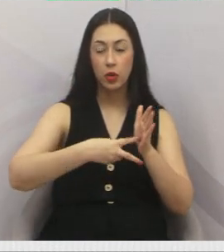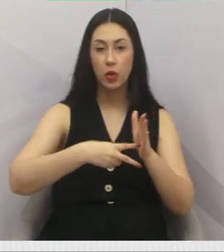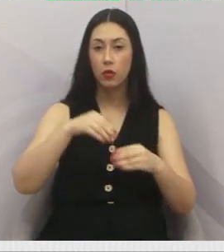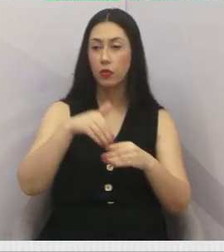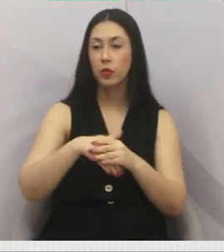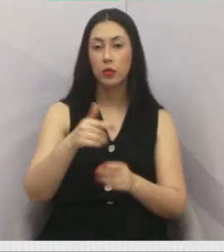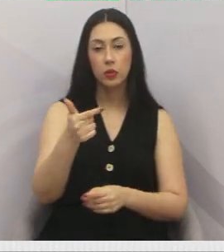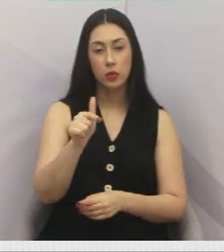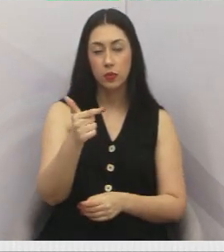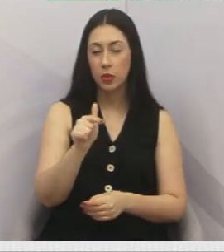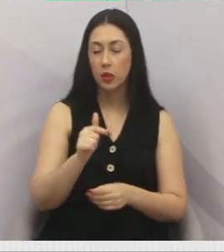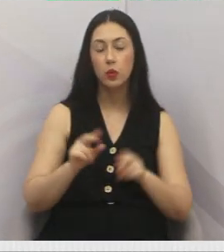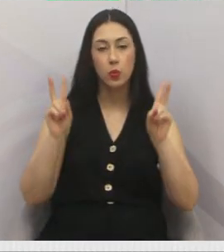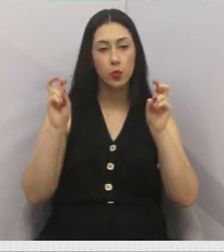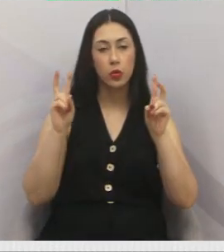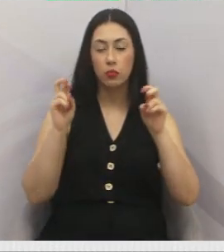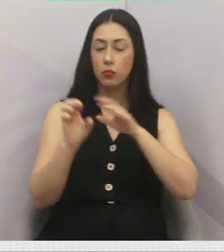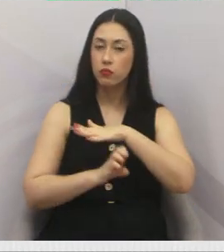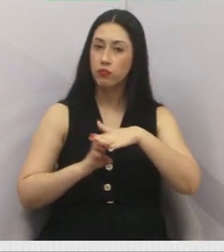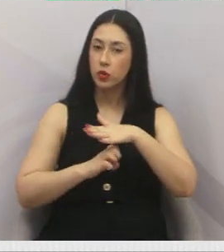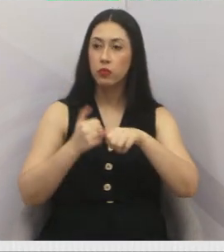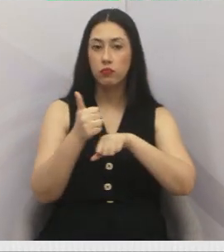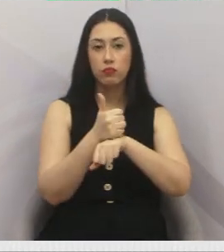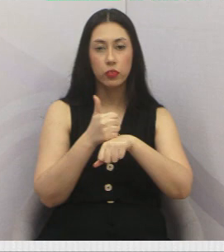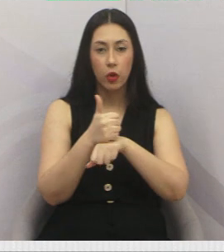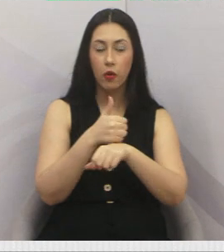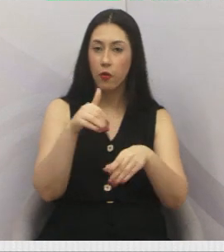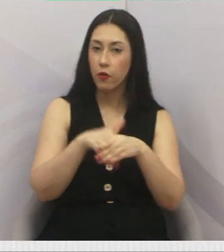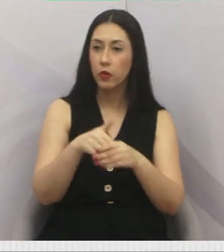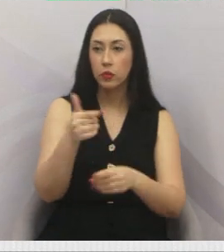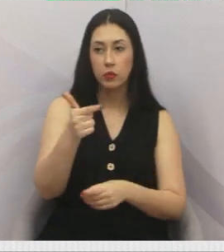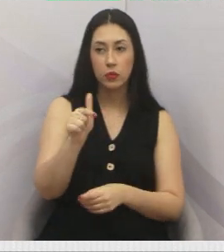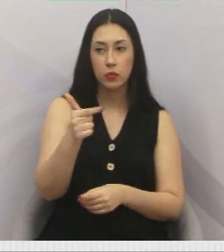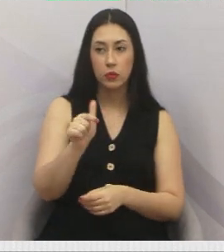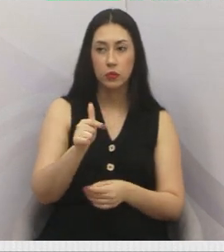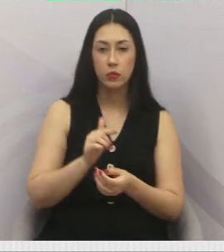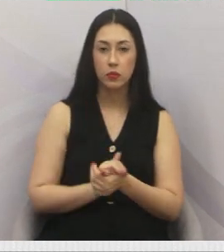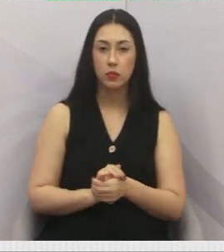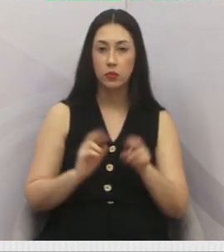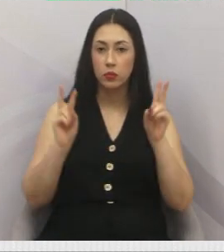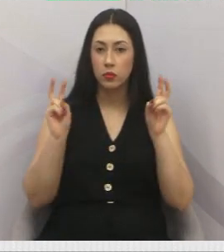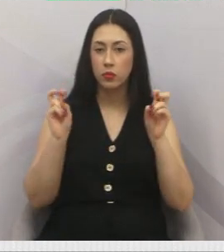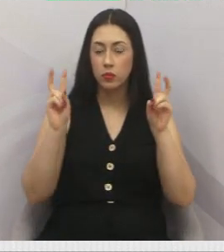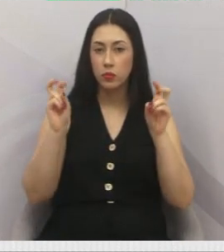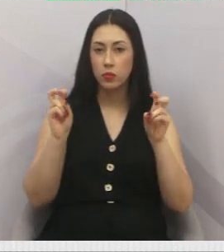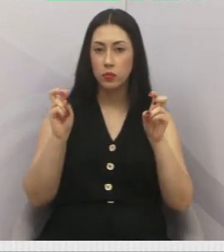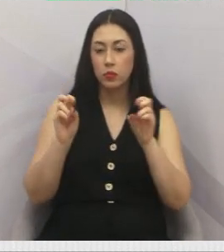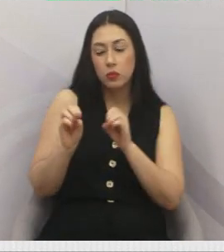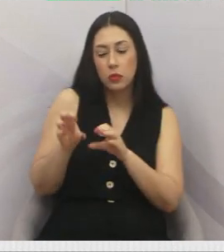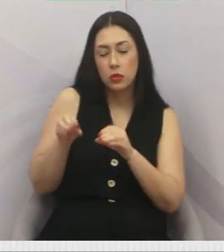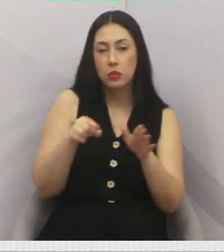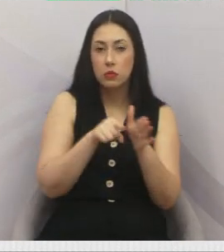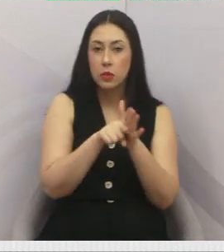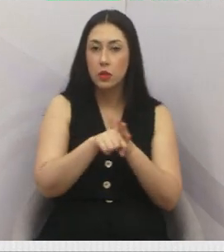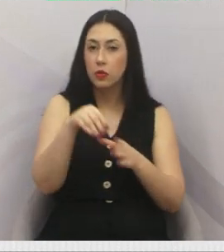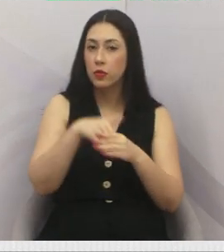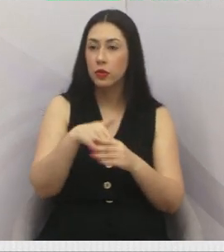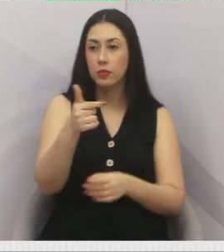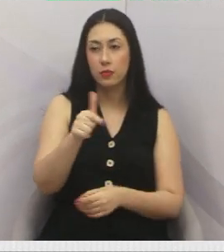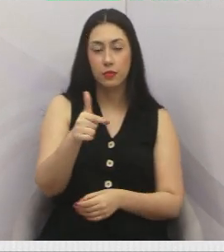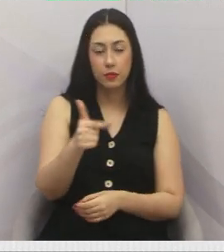em branco. Segmento empresas e ou entidades profissionais, voto em branco. Segmento entidades acadêmicas e de pesquisa, voto em